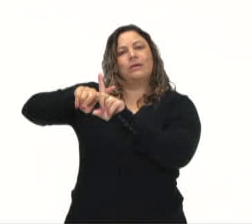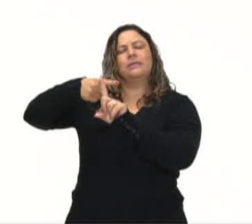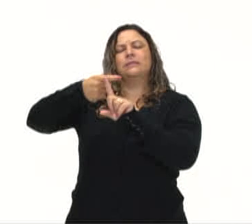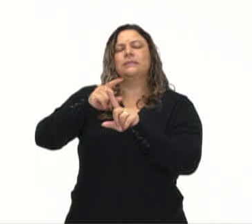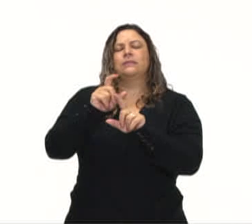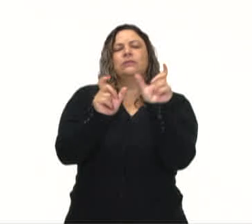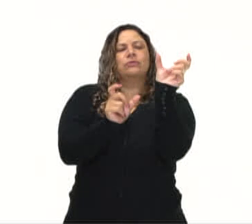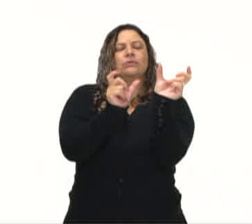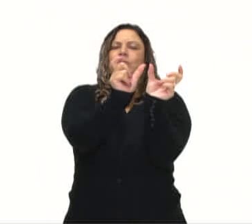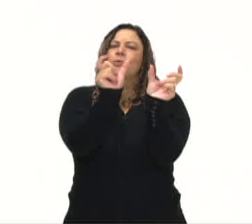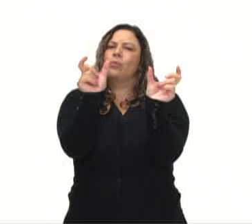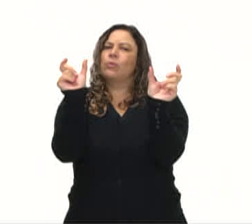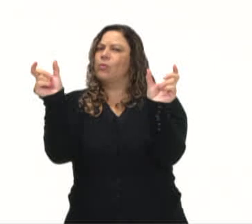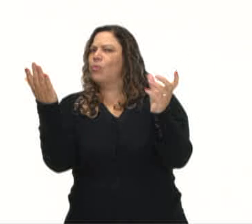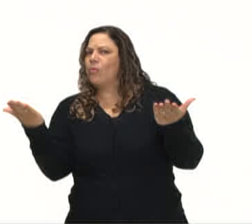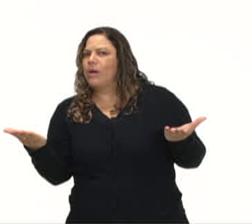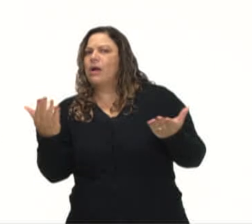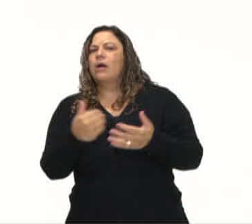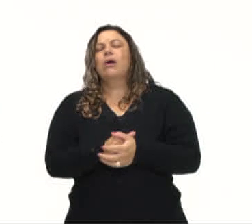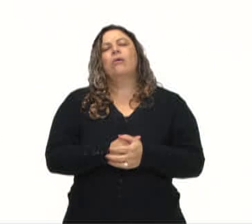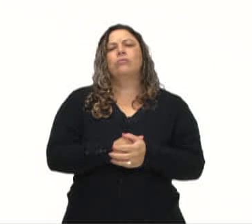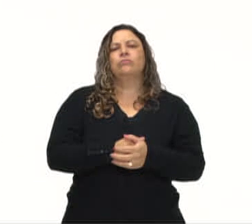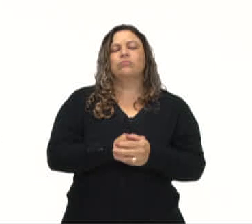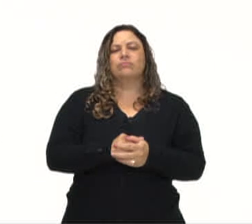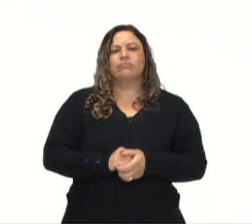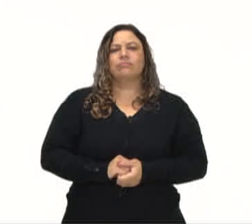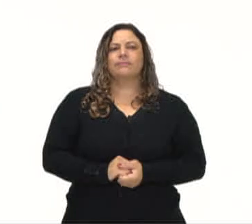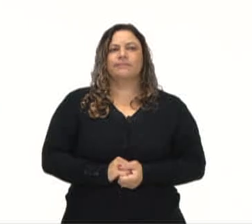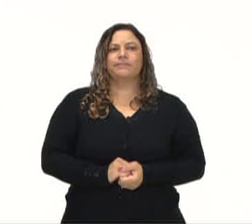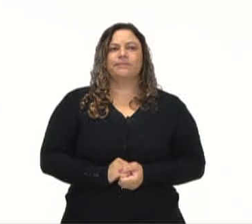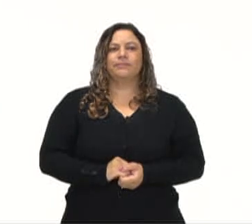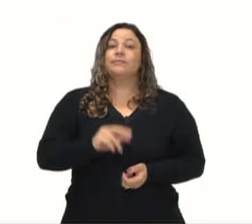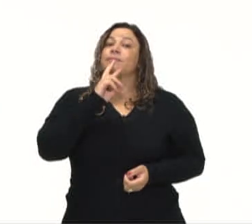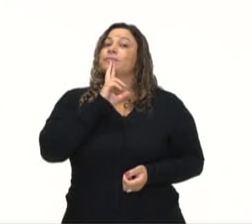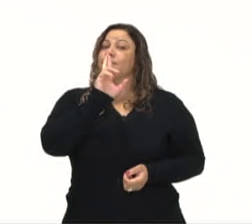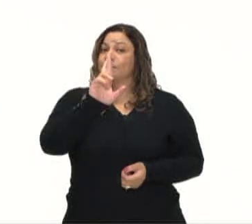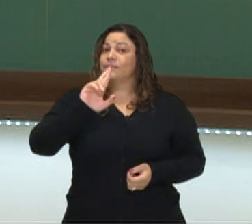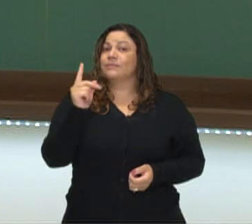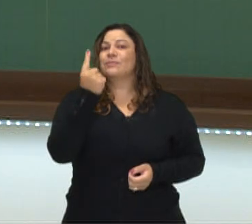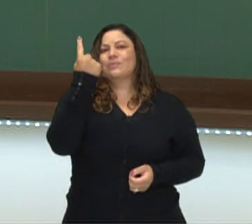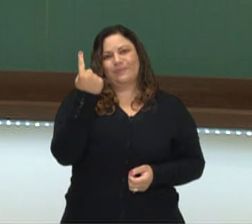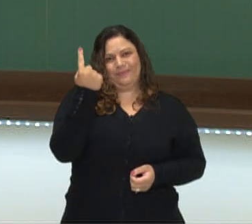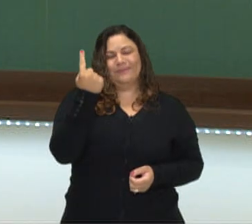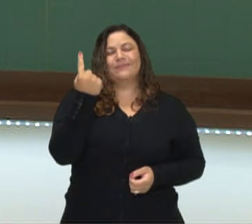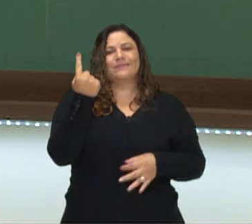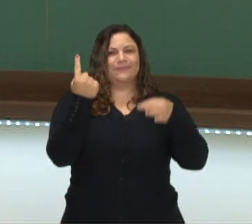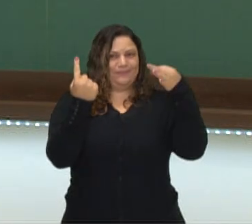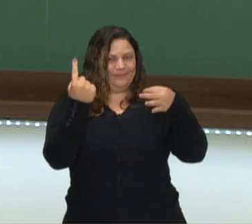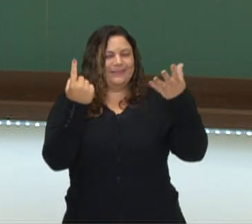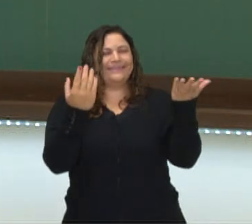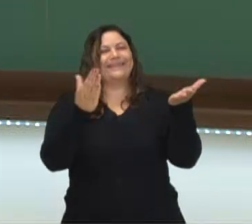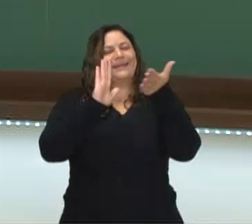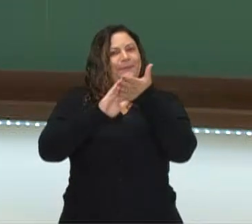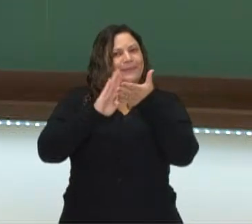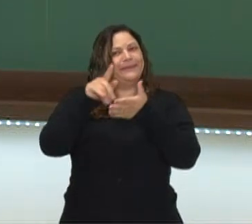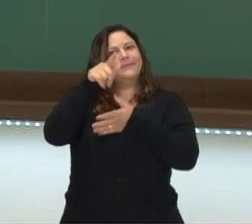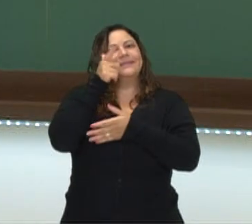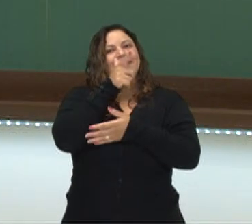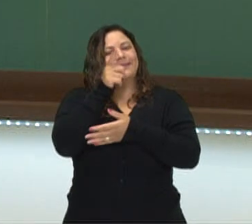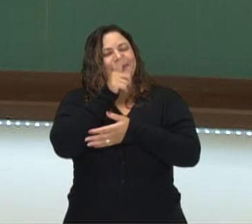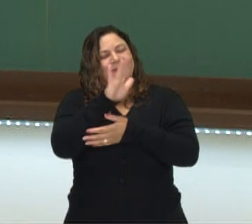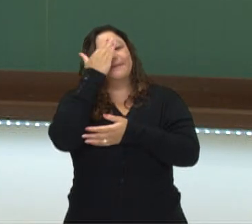esse exercício. Como que ficou a classificação desses quadrinhos aqui que estão sendo